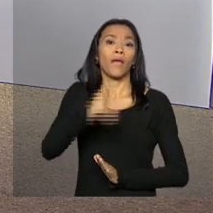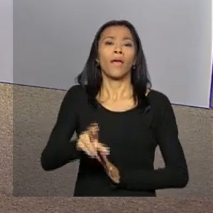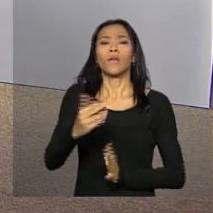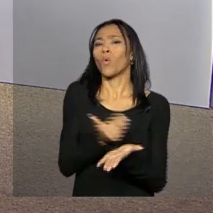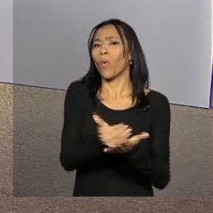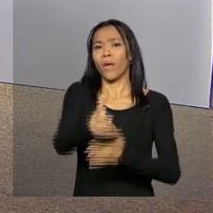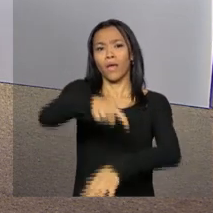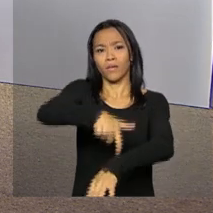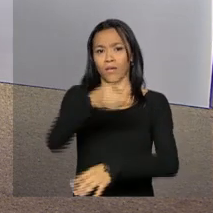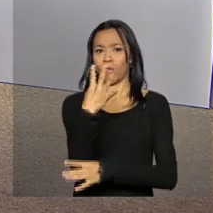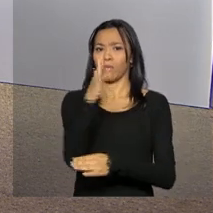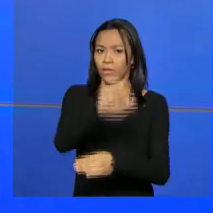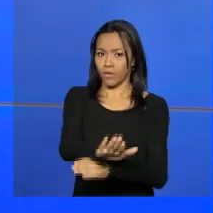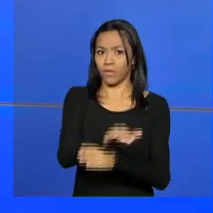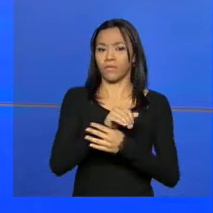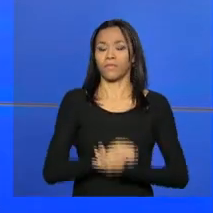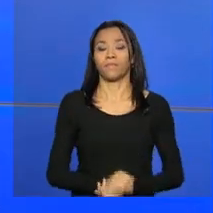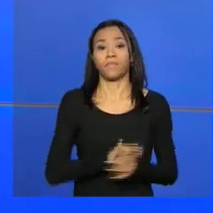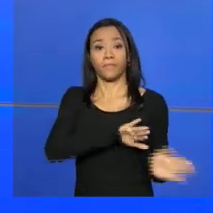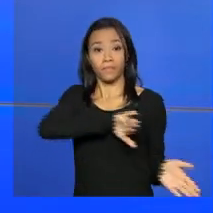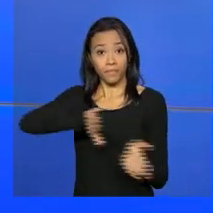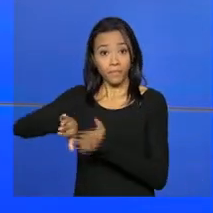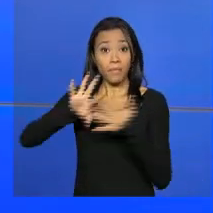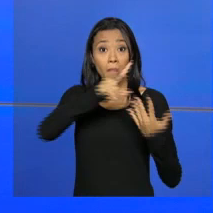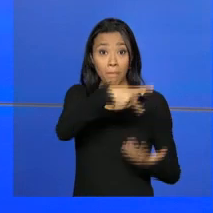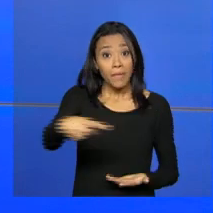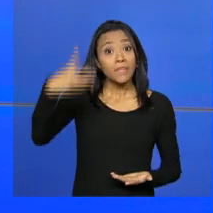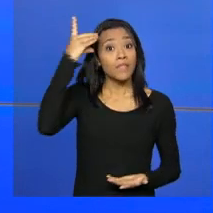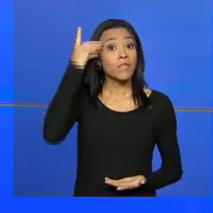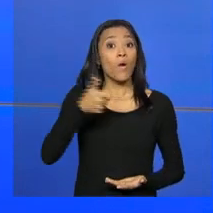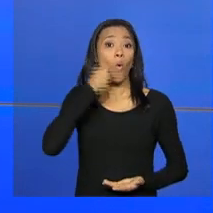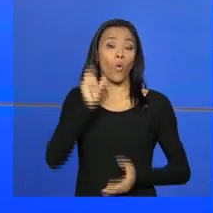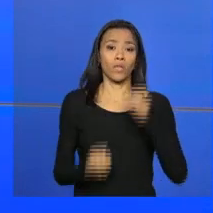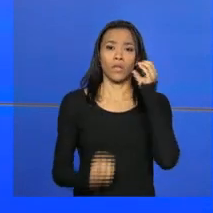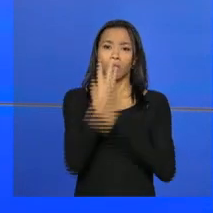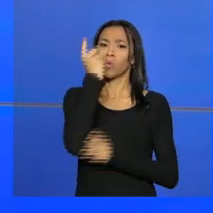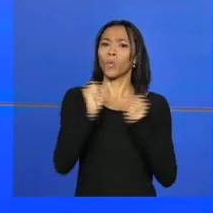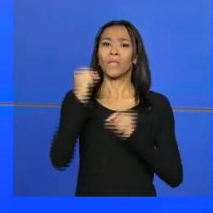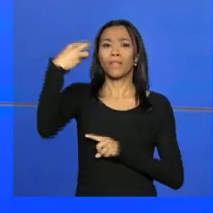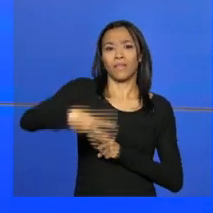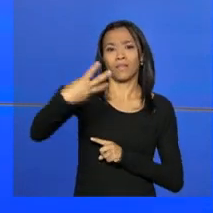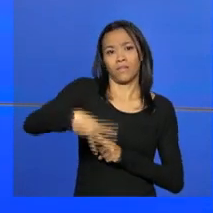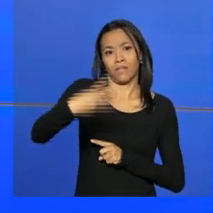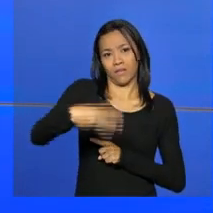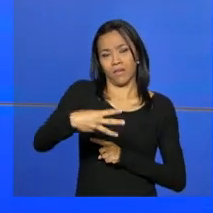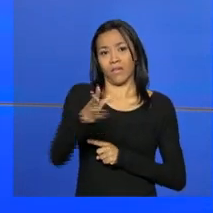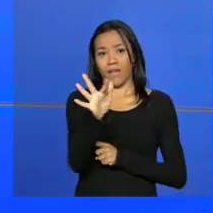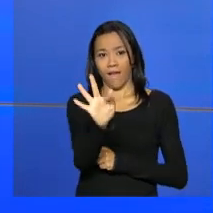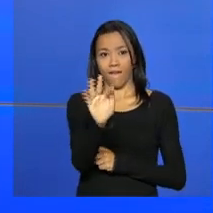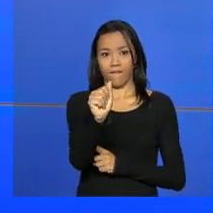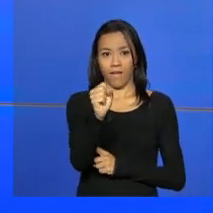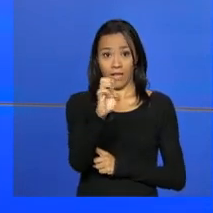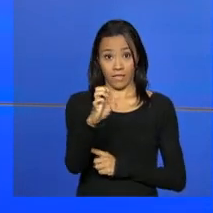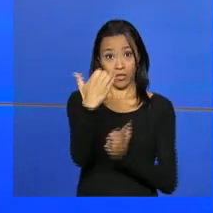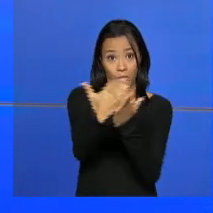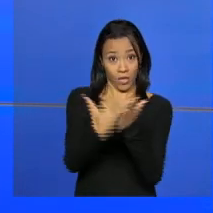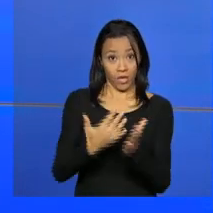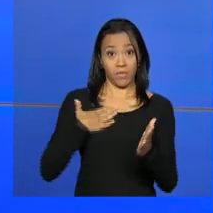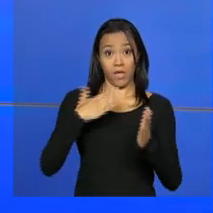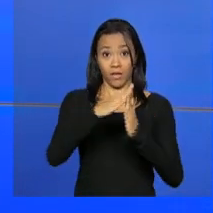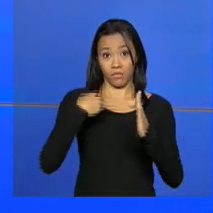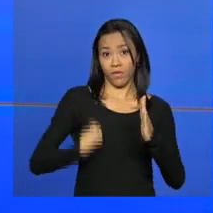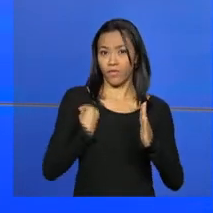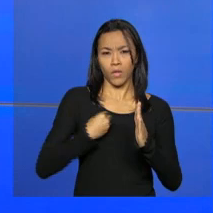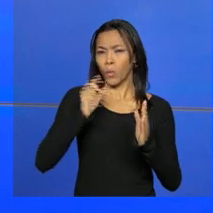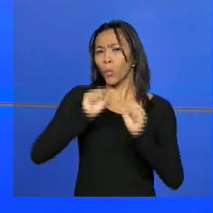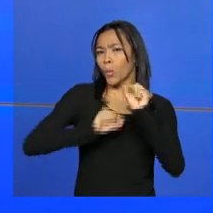das 16h. E a presidenta Dilma Rousseff lançou ontem a terceira fase do programa Minha Casa Minha Vida. Entre as